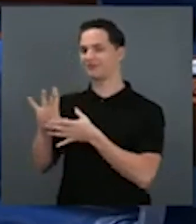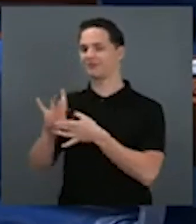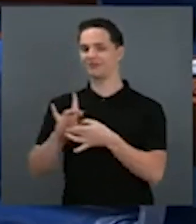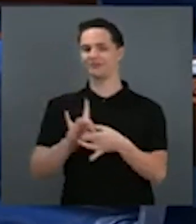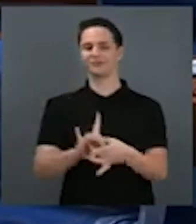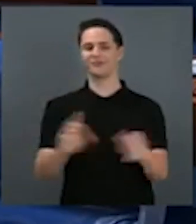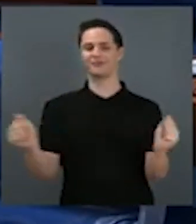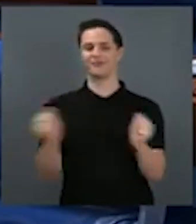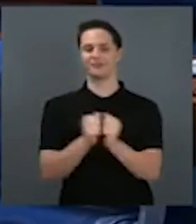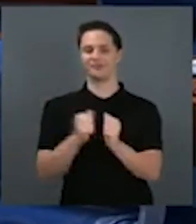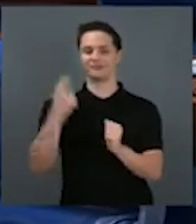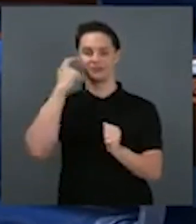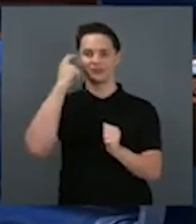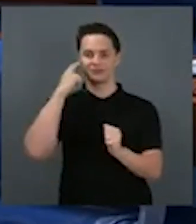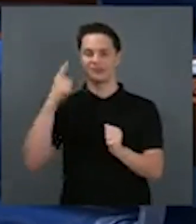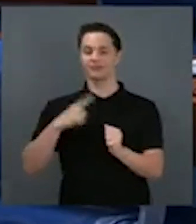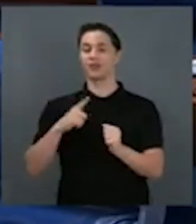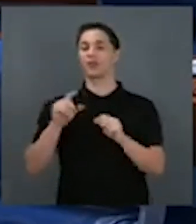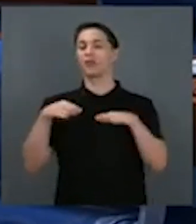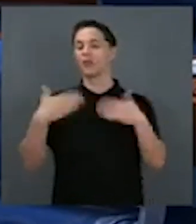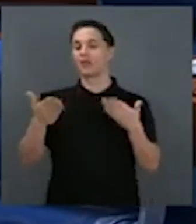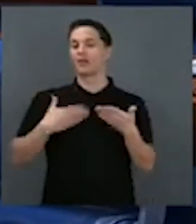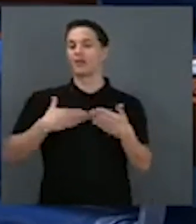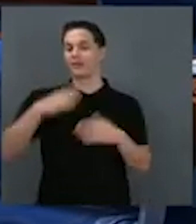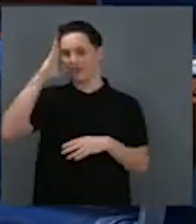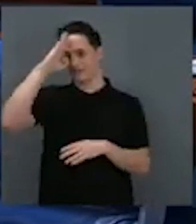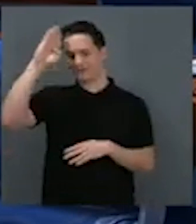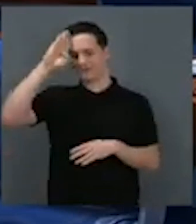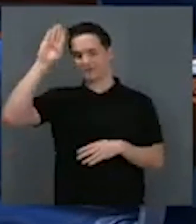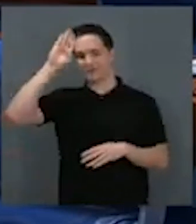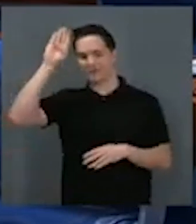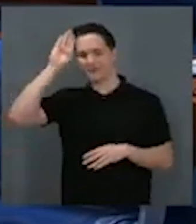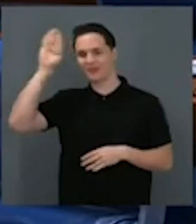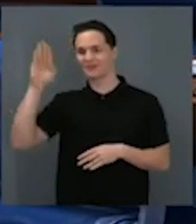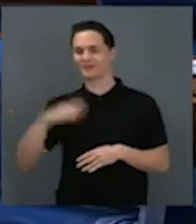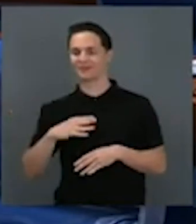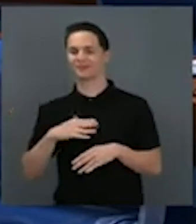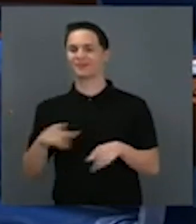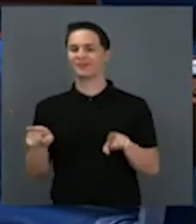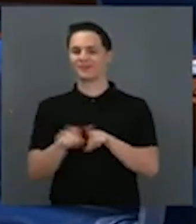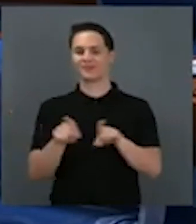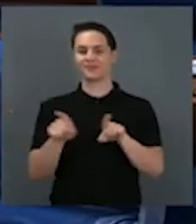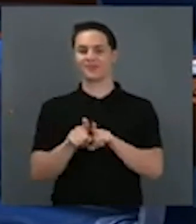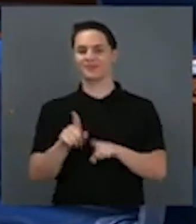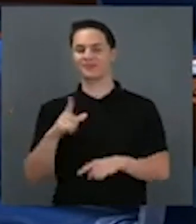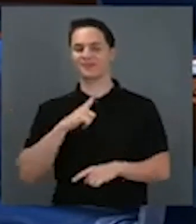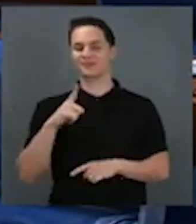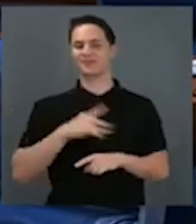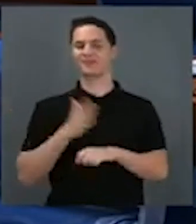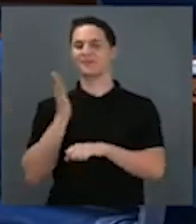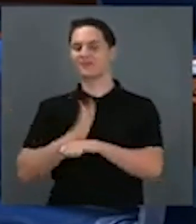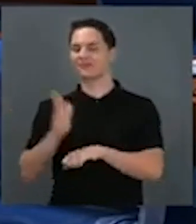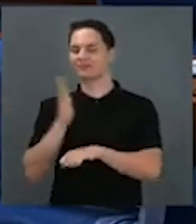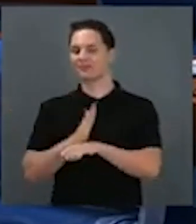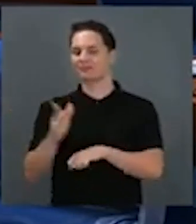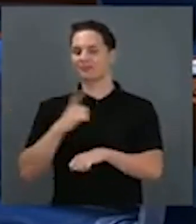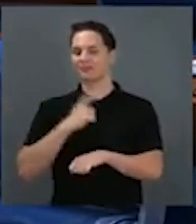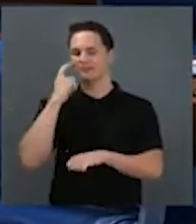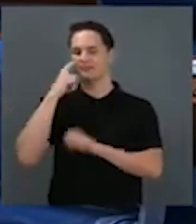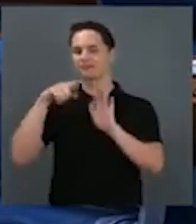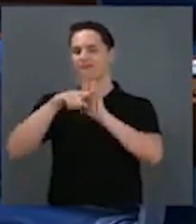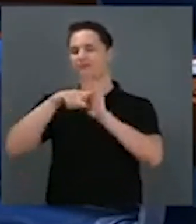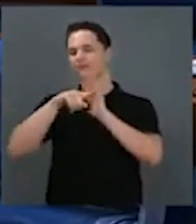construído academicamente, não é? Teoricamente está perfeito, mas na prática, quando você coloca na ponta do